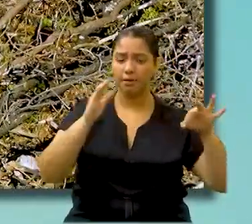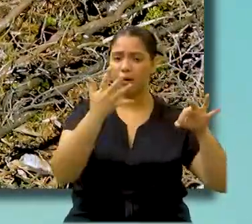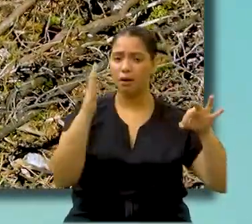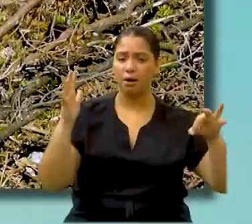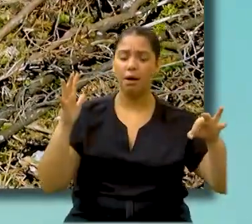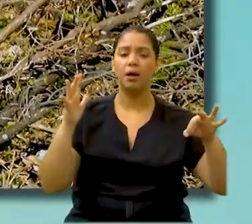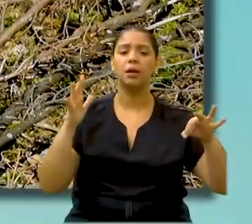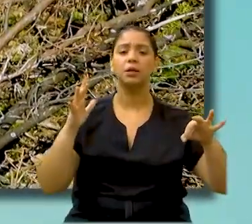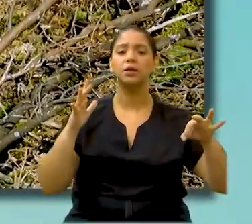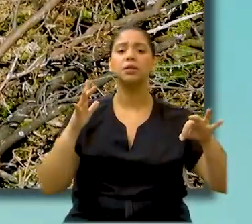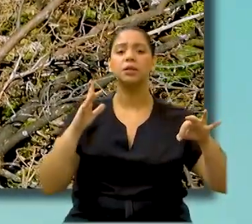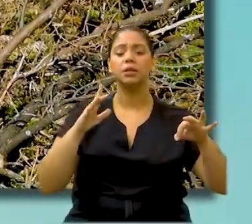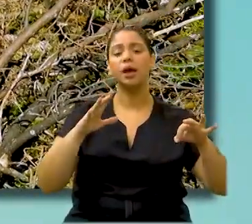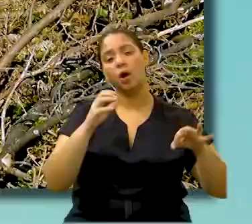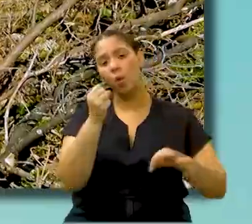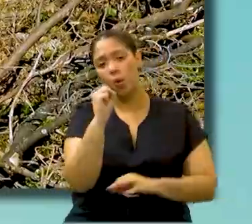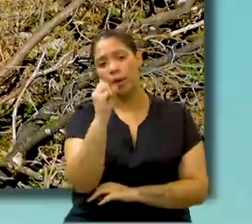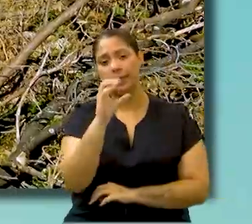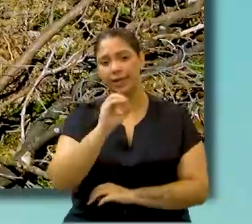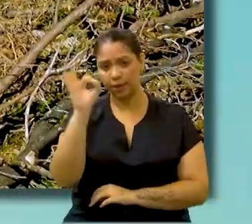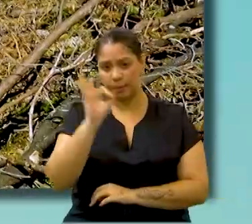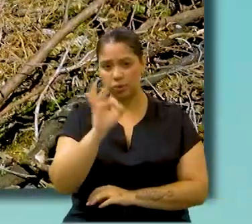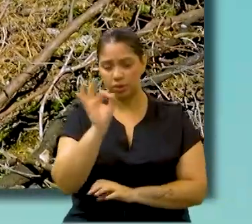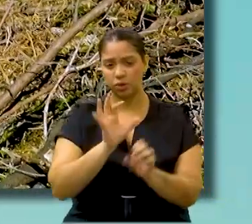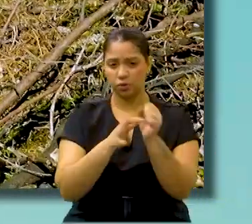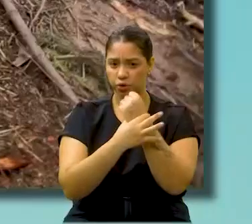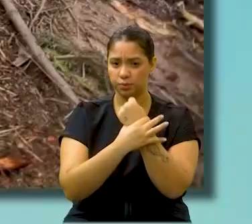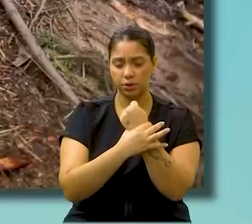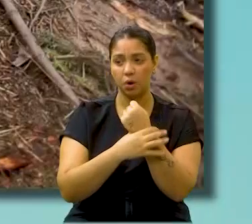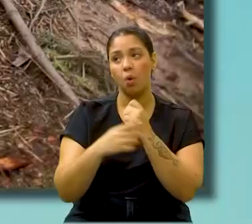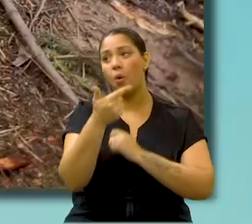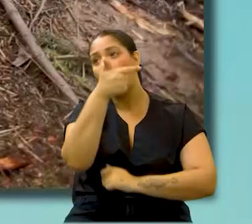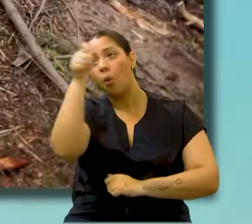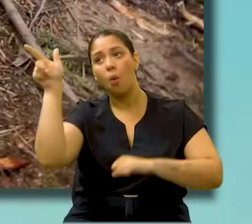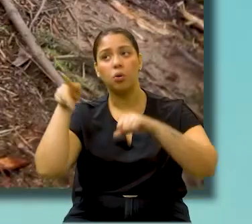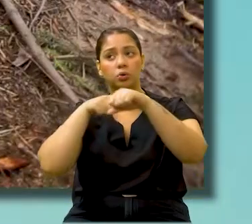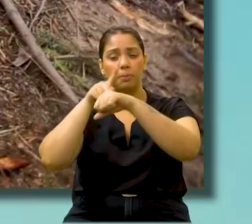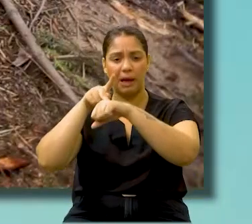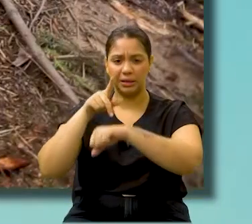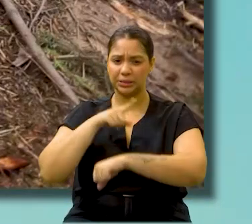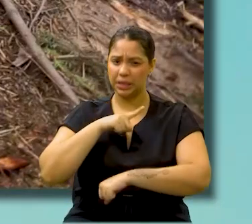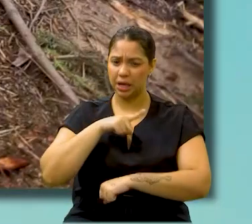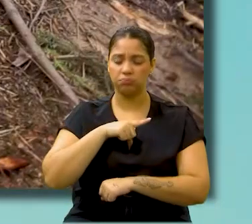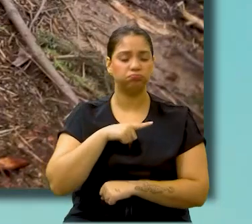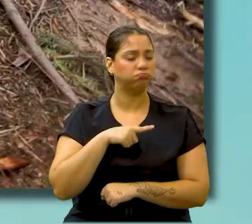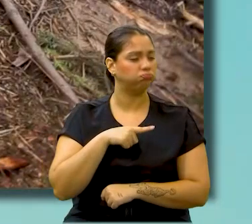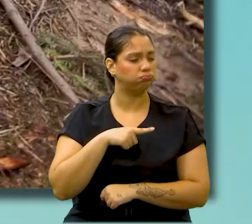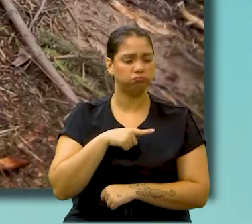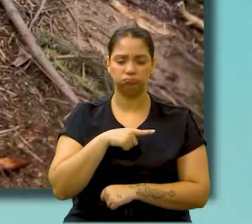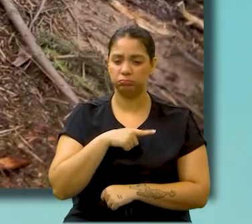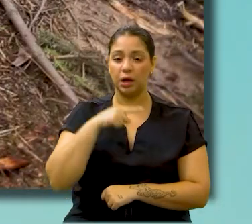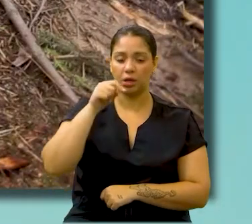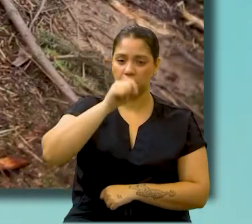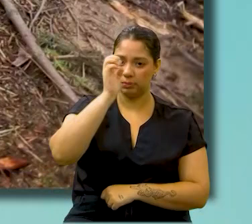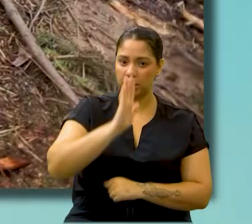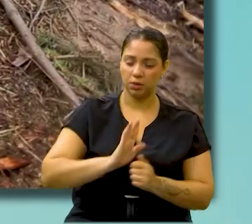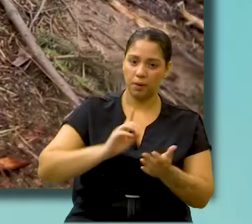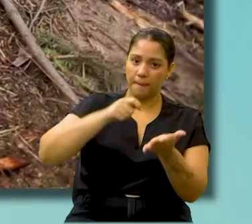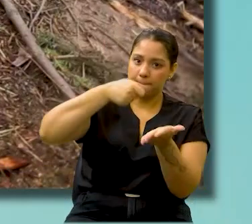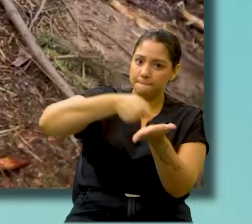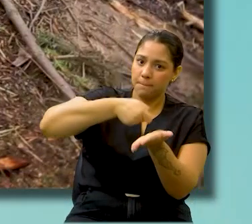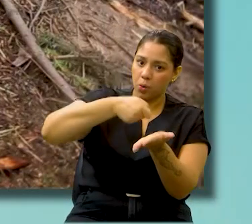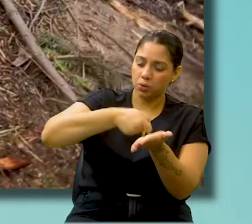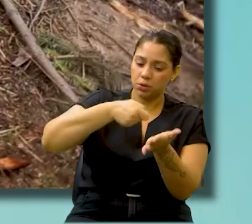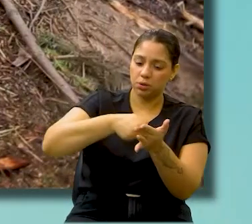eu mencionei, e na Amazônia Legal é de 80% de preservação. Nenhum outro país do mundo coloca essa imposição